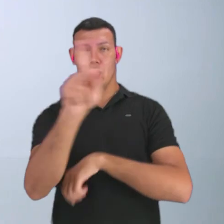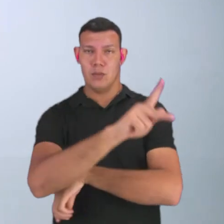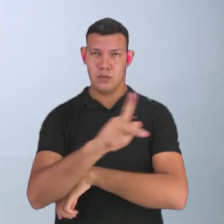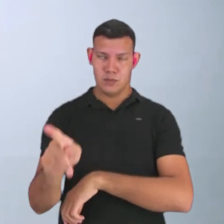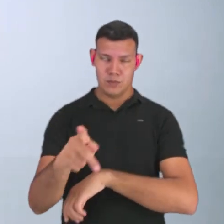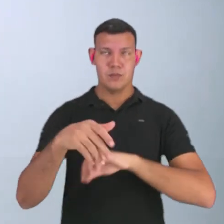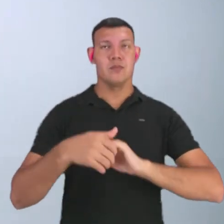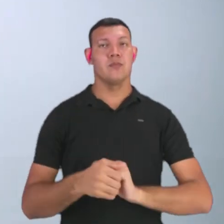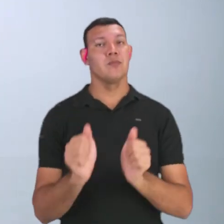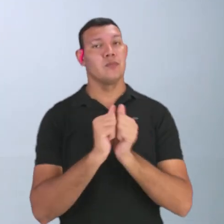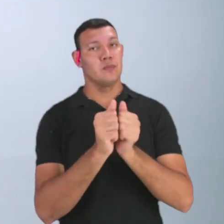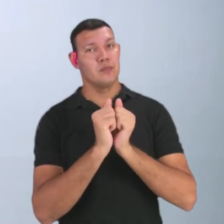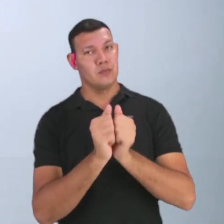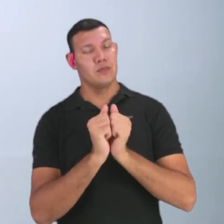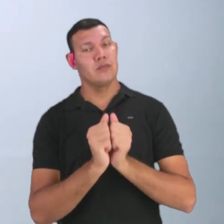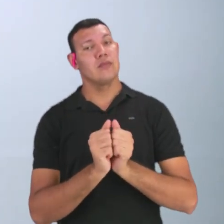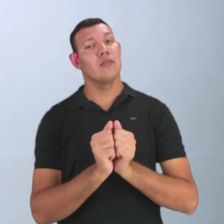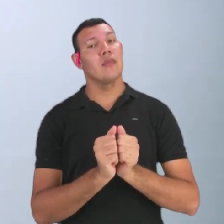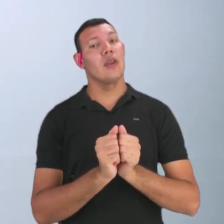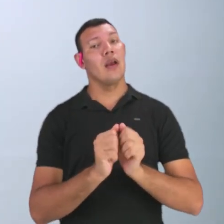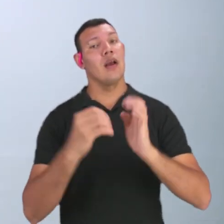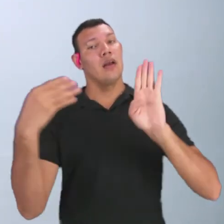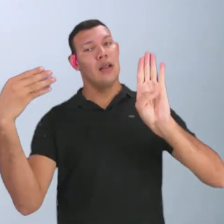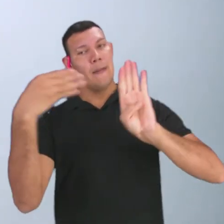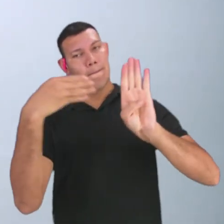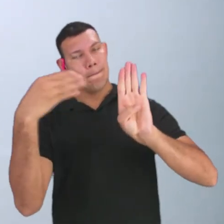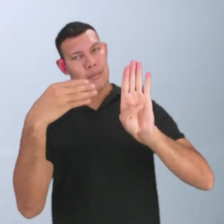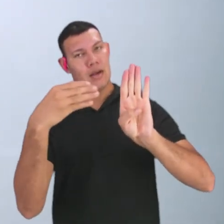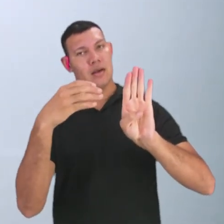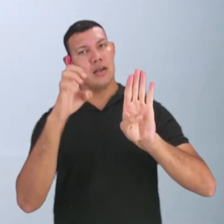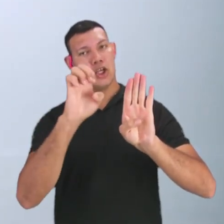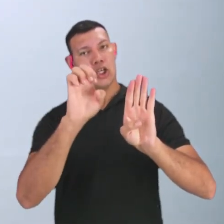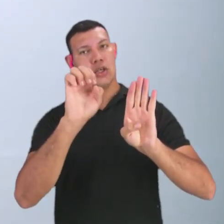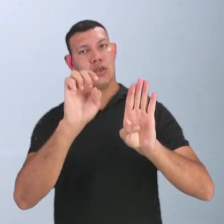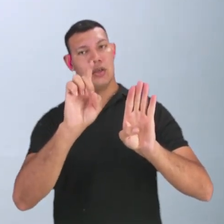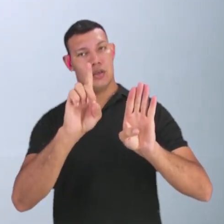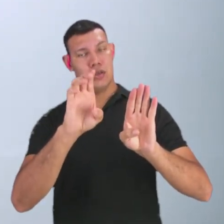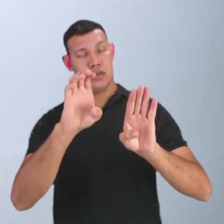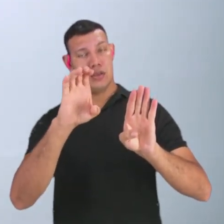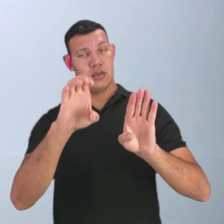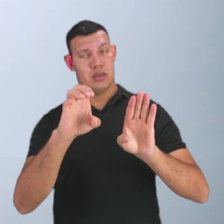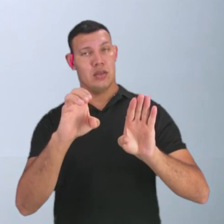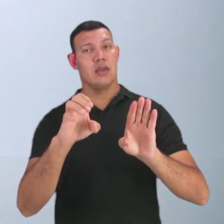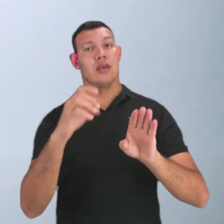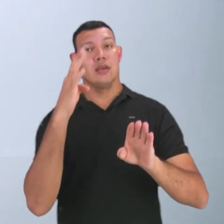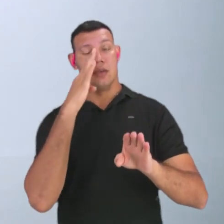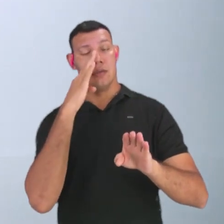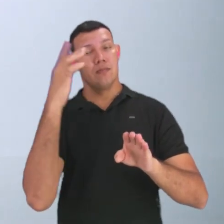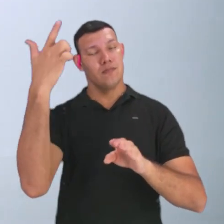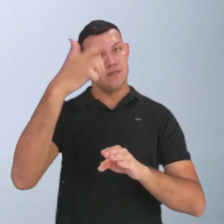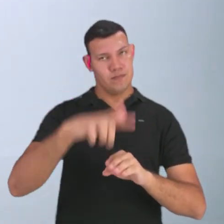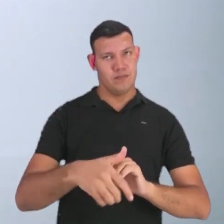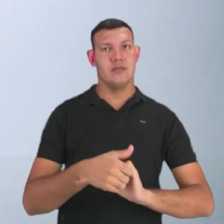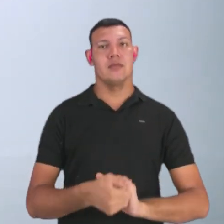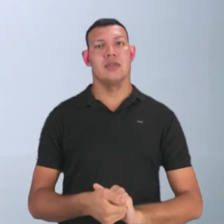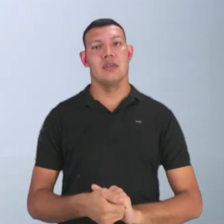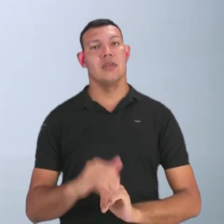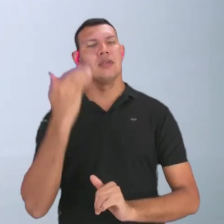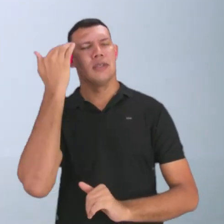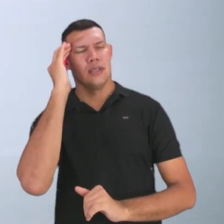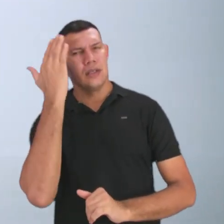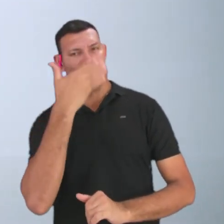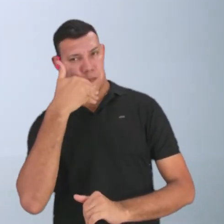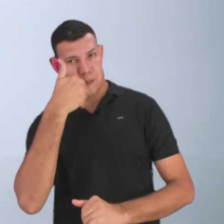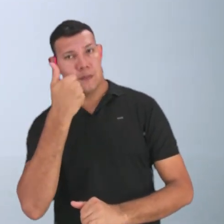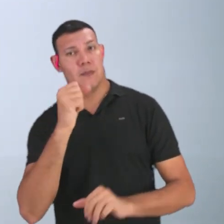né recoma mais uma vez assistir essa aula mais uma vez ou outras para ter um melhor entendimento sobre o sistema linear